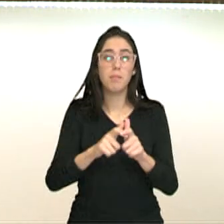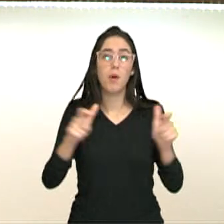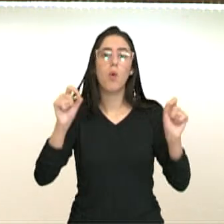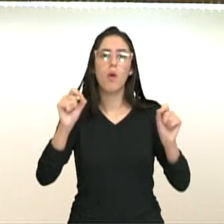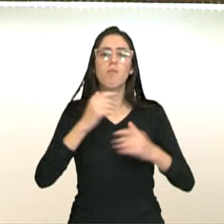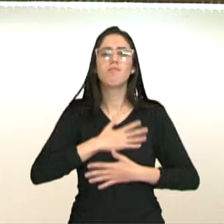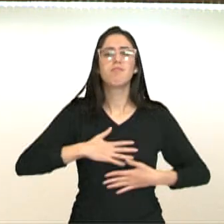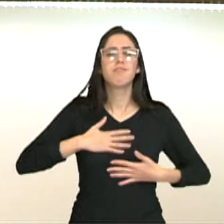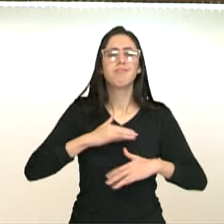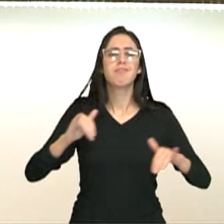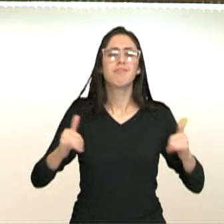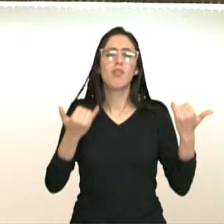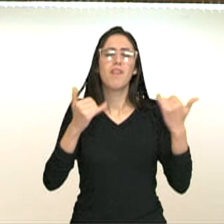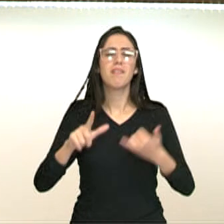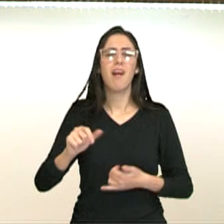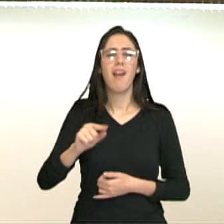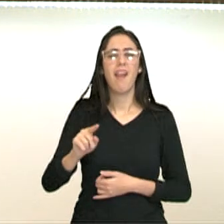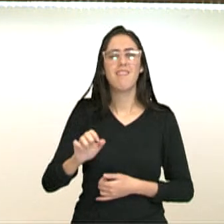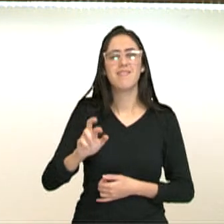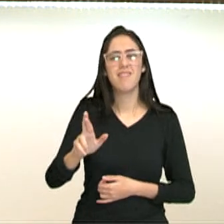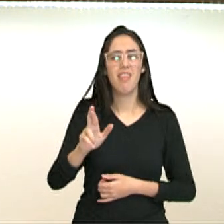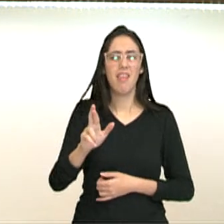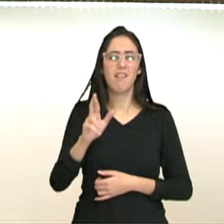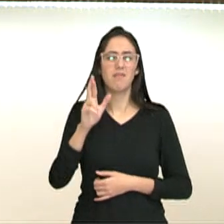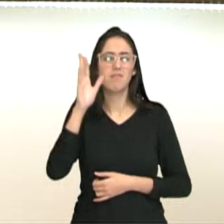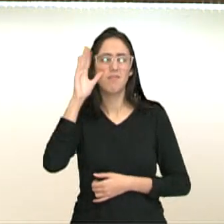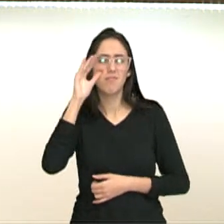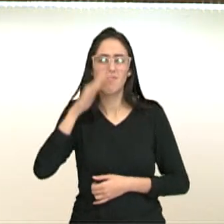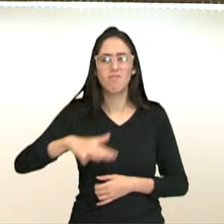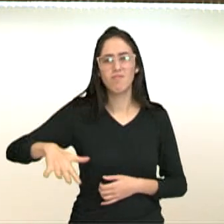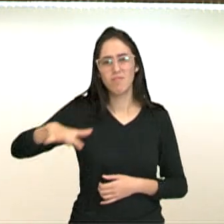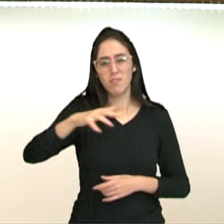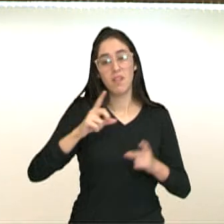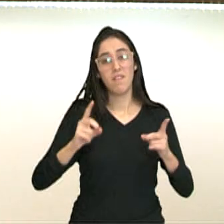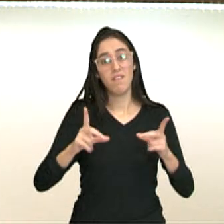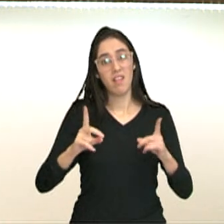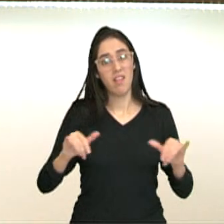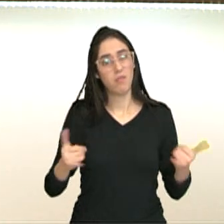Porque ela está vendendo o tempo todo suas mercadorias, os seus produtos.